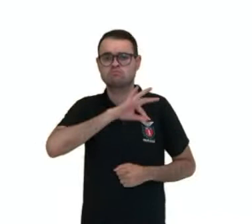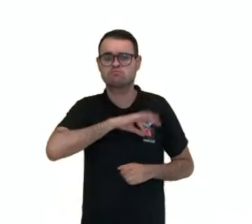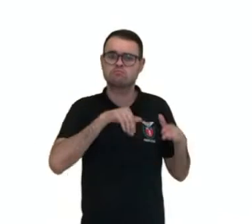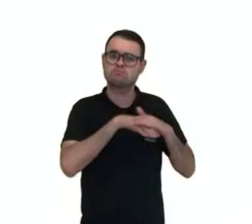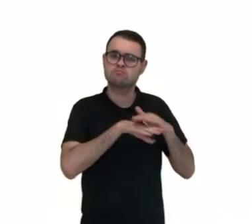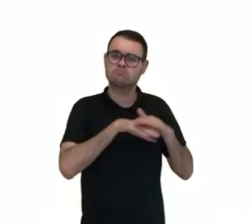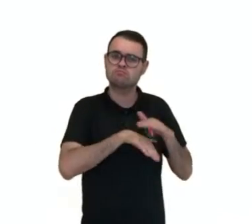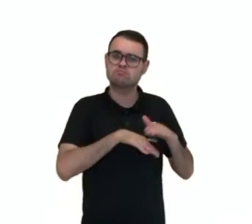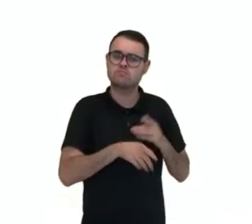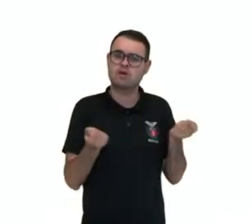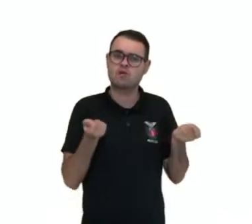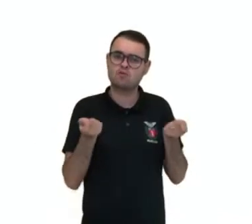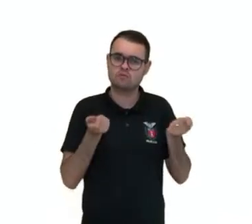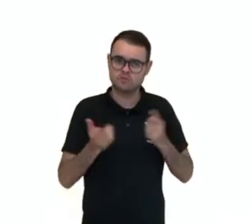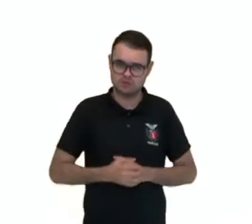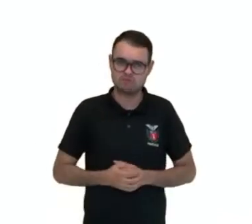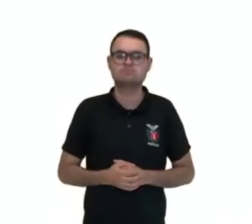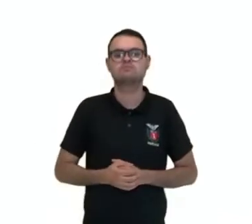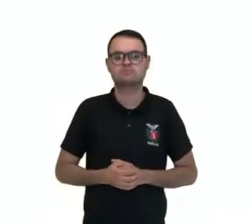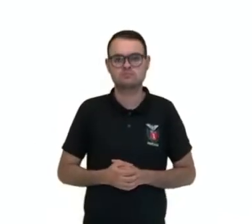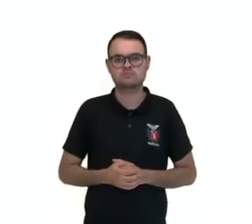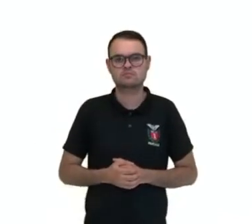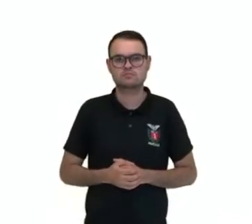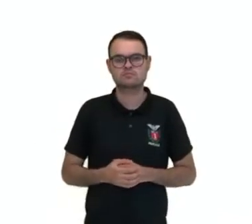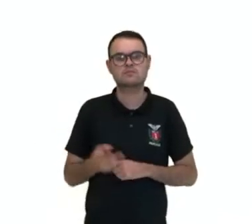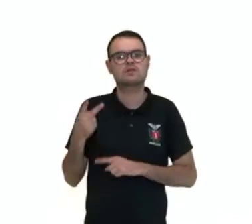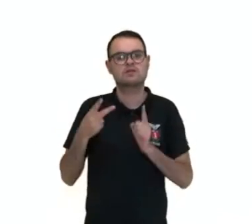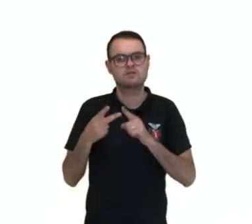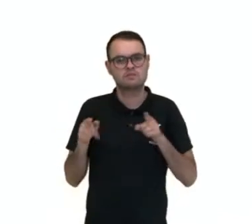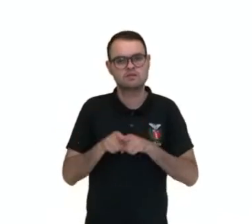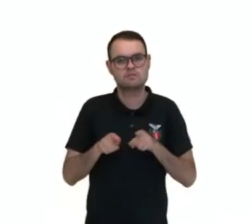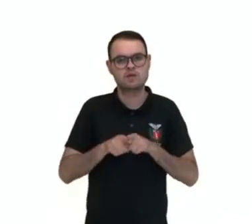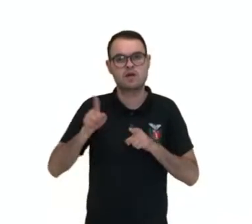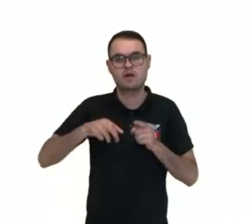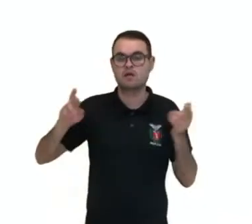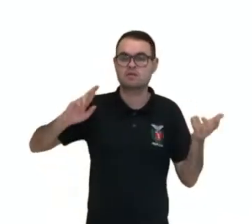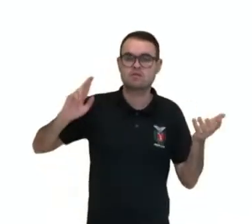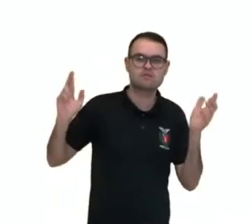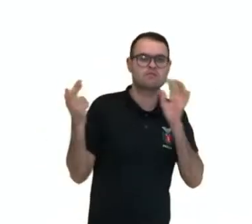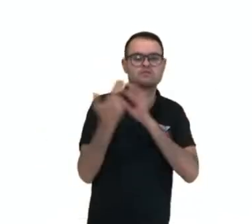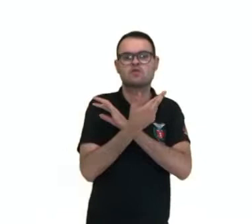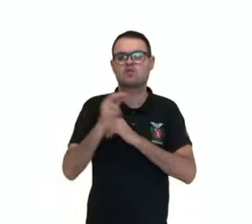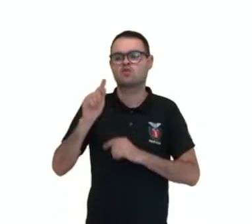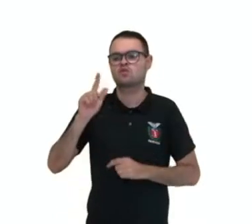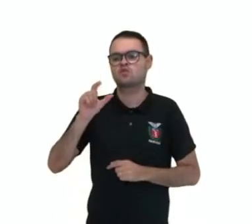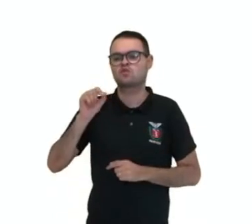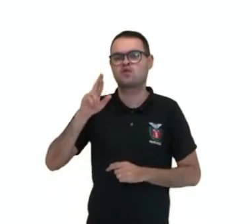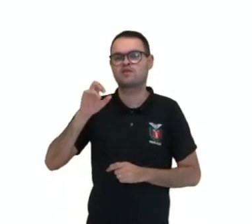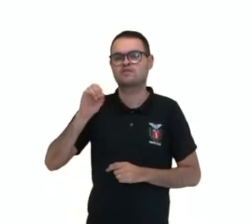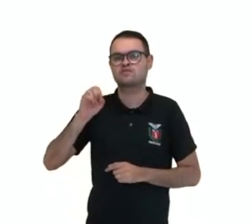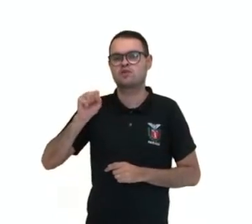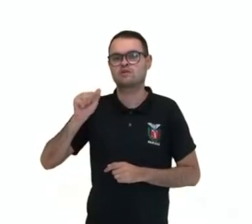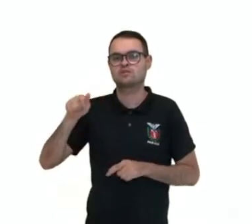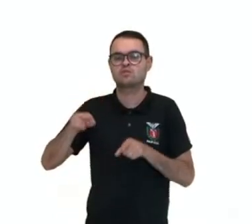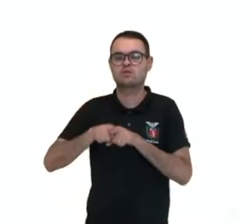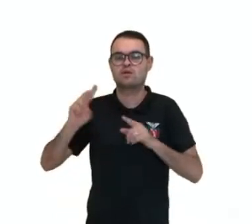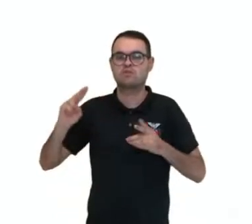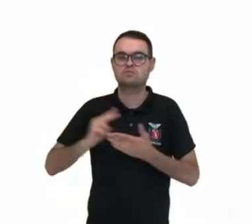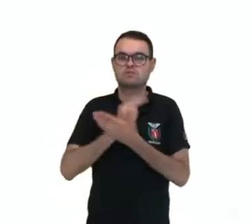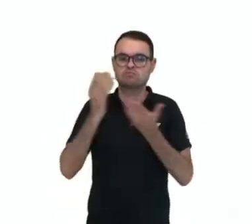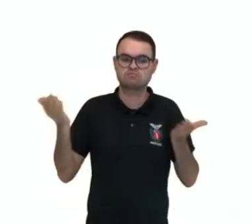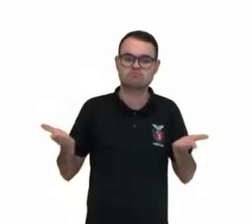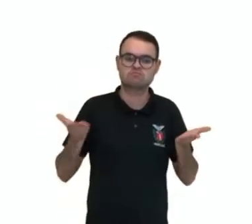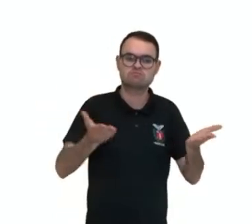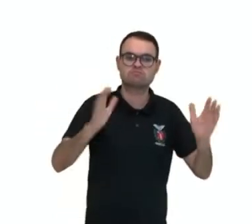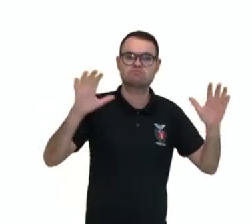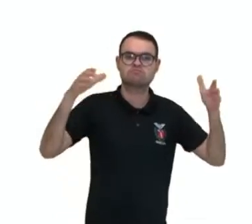dinheiro, para economizar. E outra coisa foi a Revolução Gloriosa, que ocorreu no século anterior e deu ao parlamento da